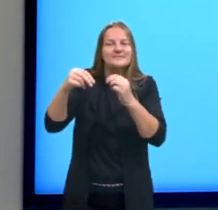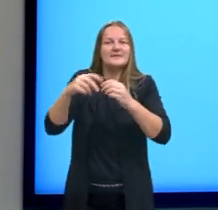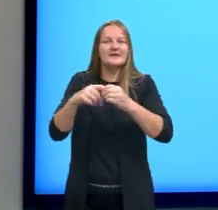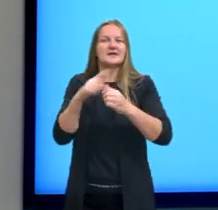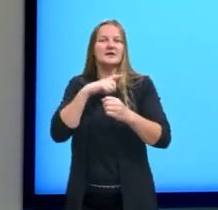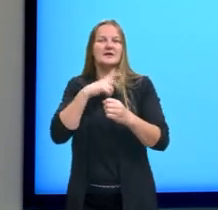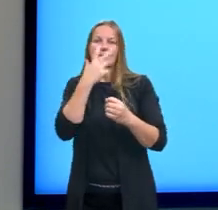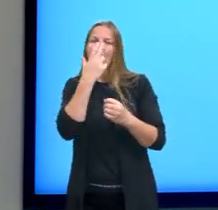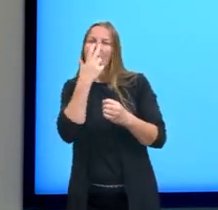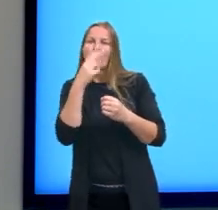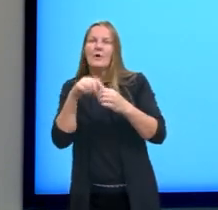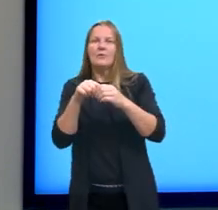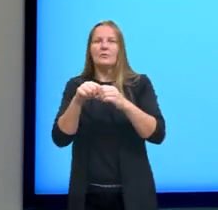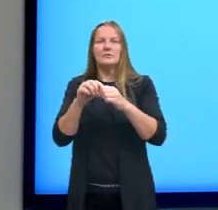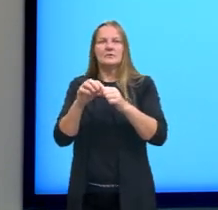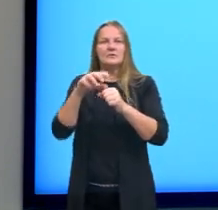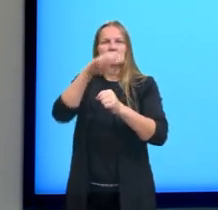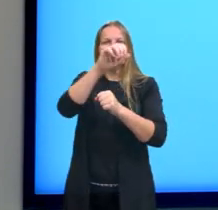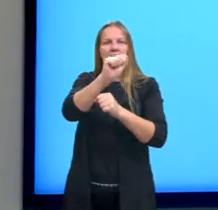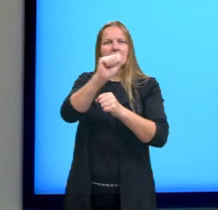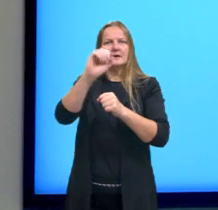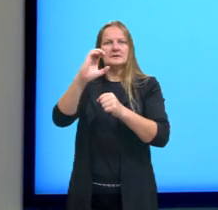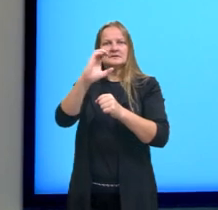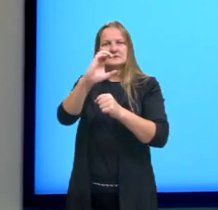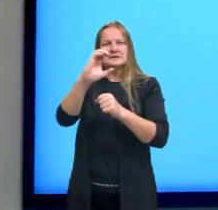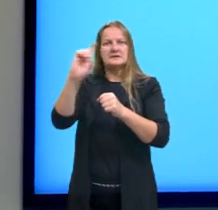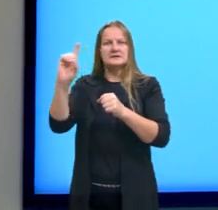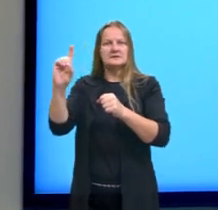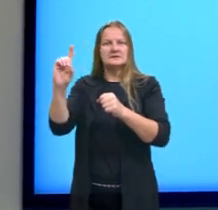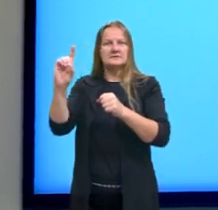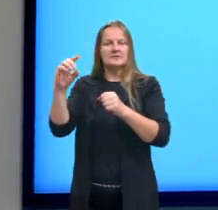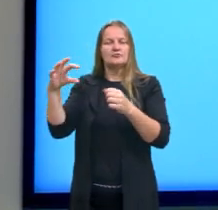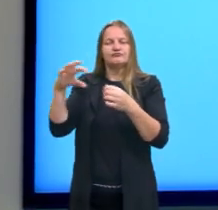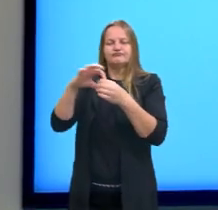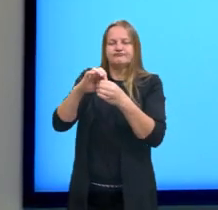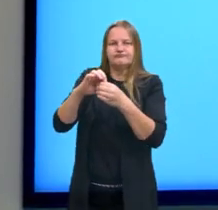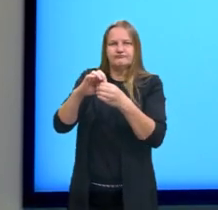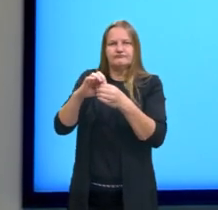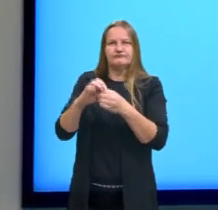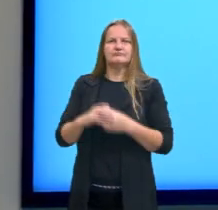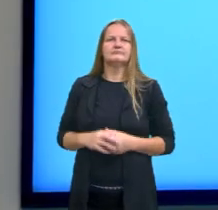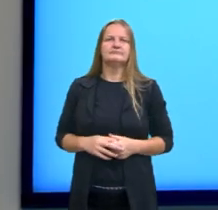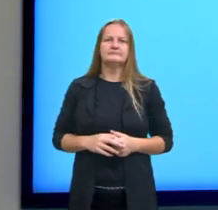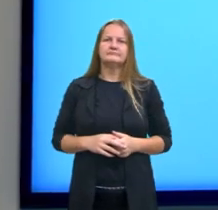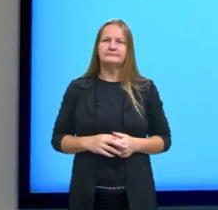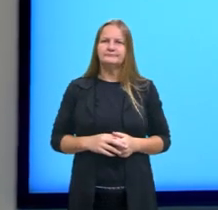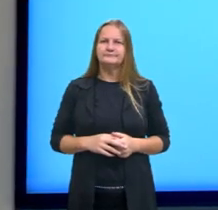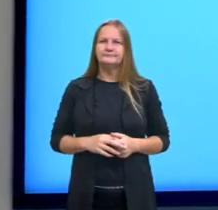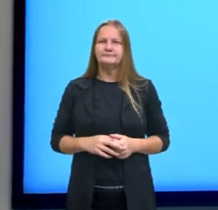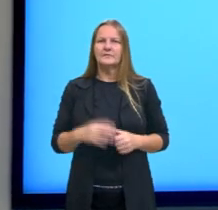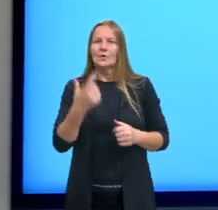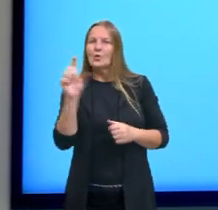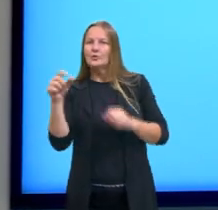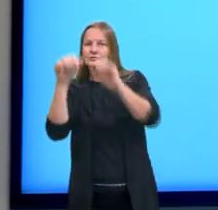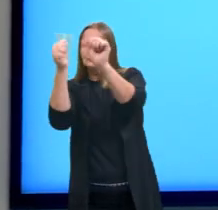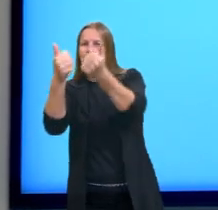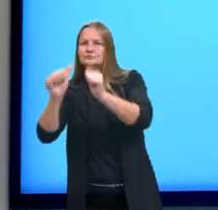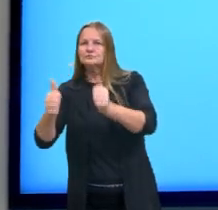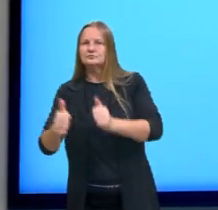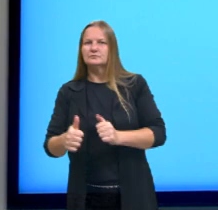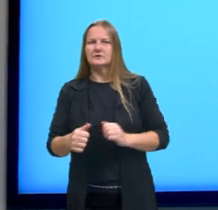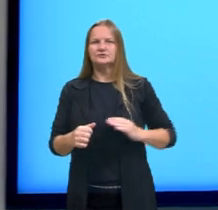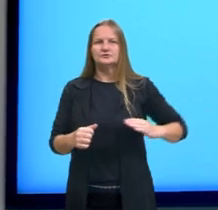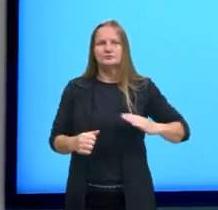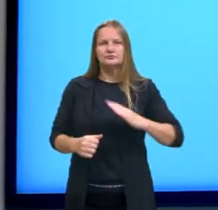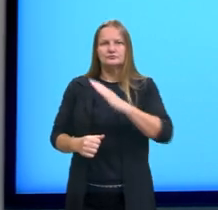só tu b e dos e certo gente aqui essa linha